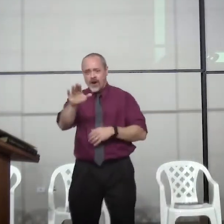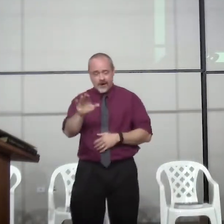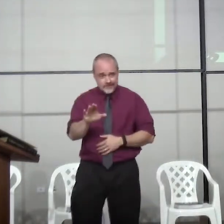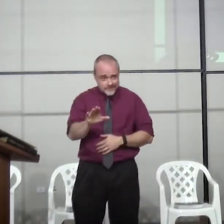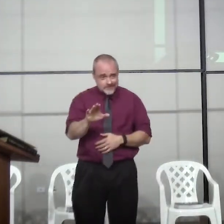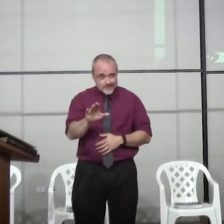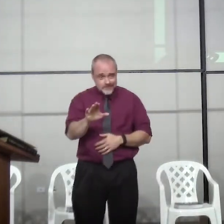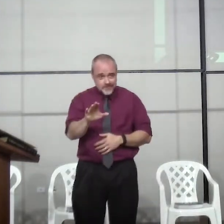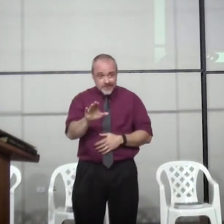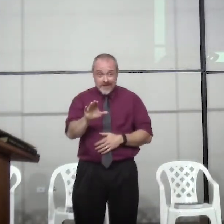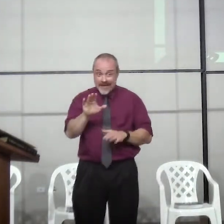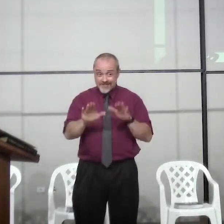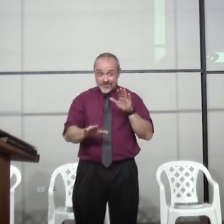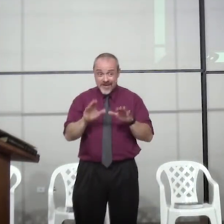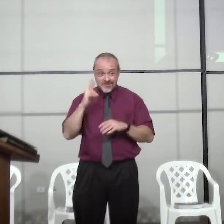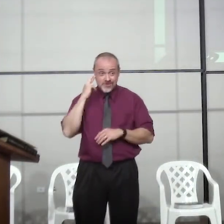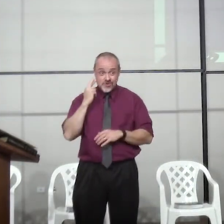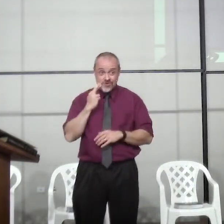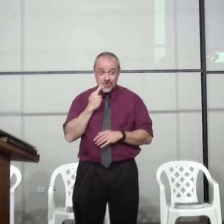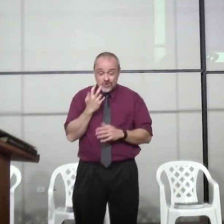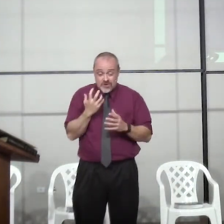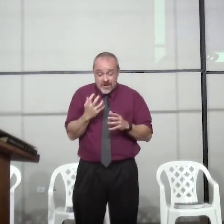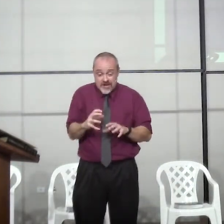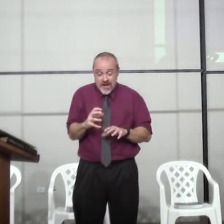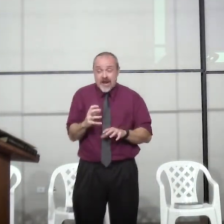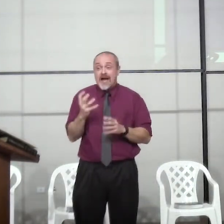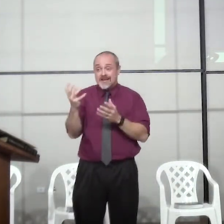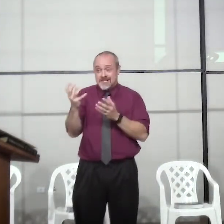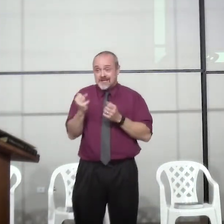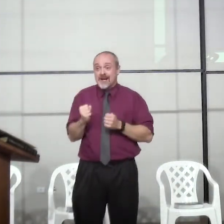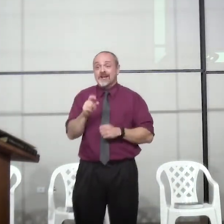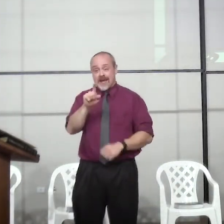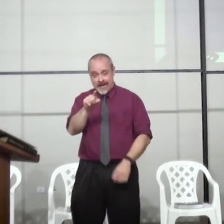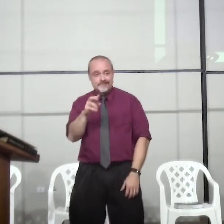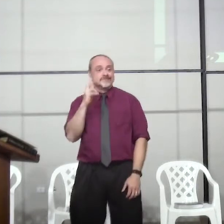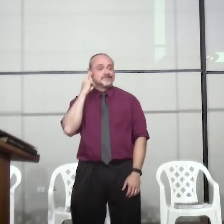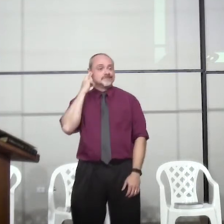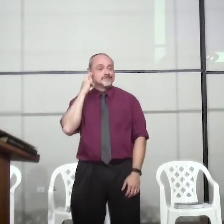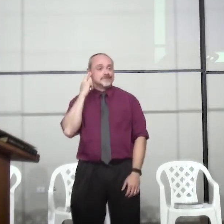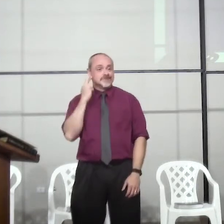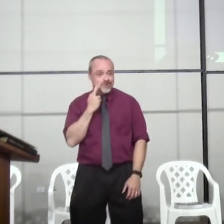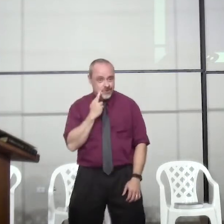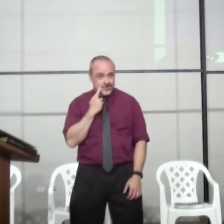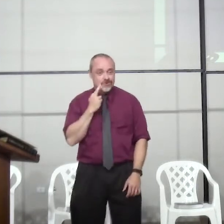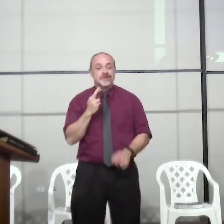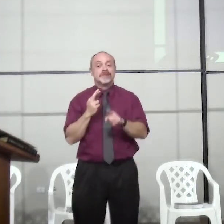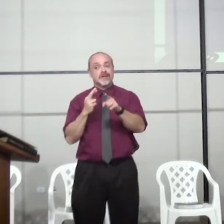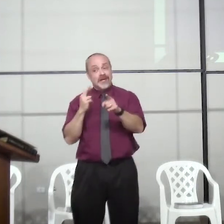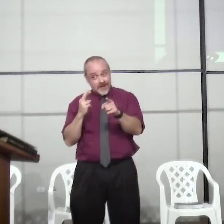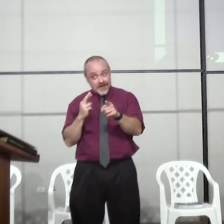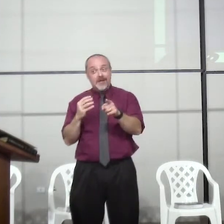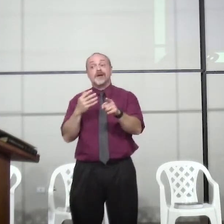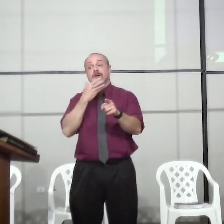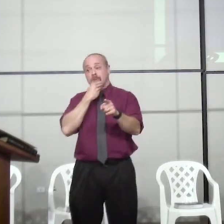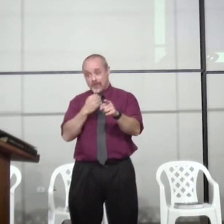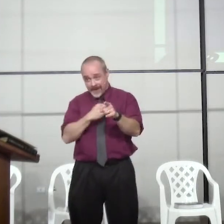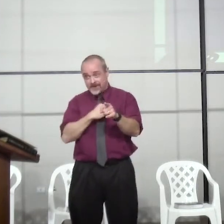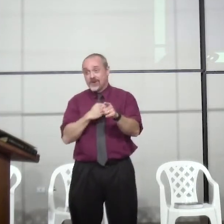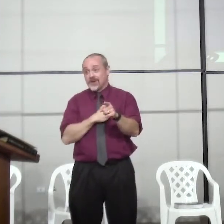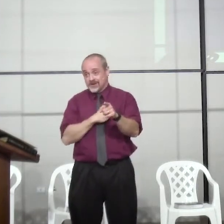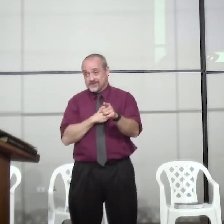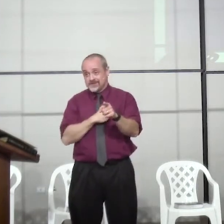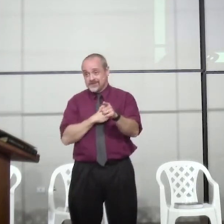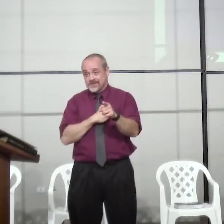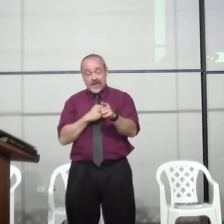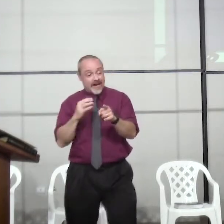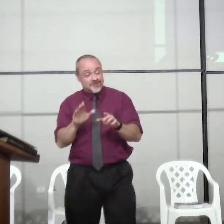explicamos, às vezes o surdo não quer aceitar que é surdo e